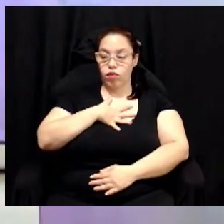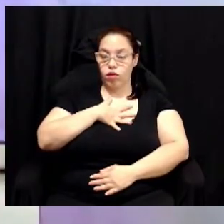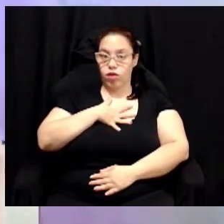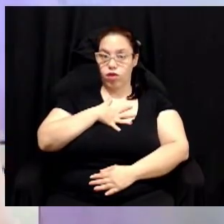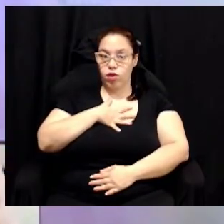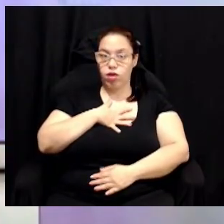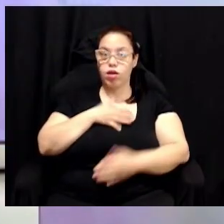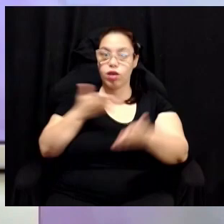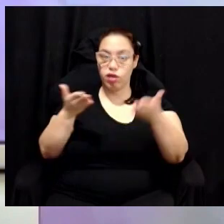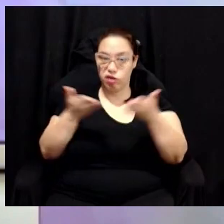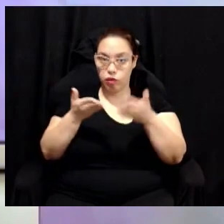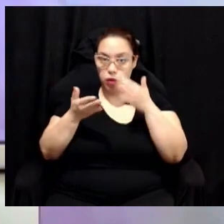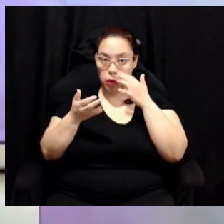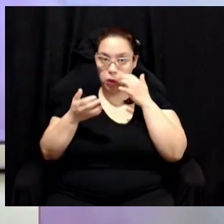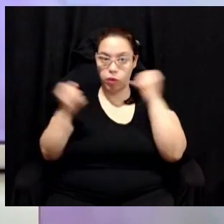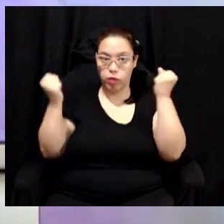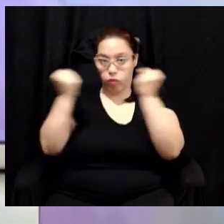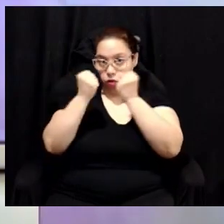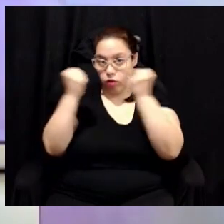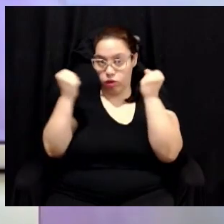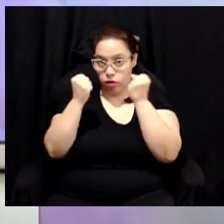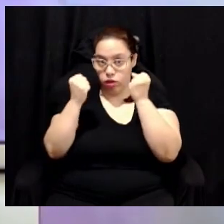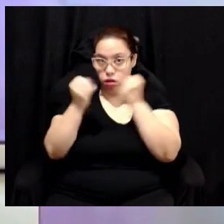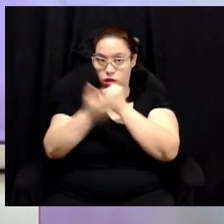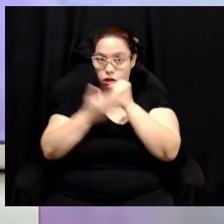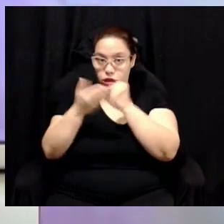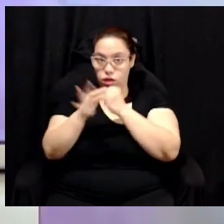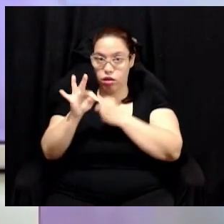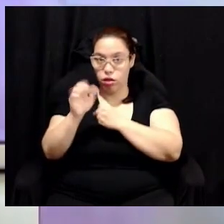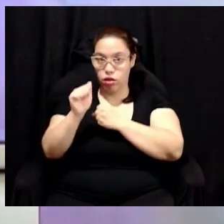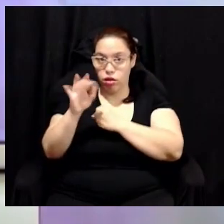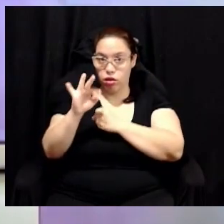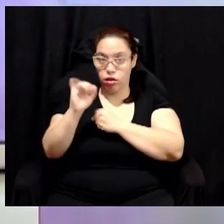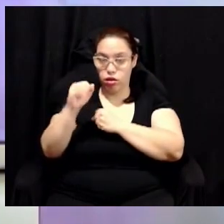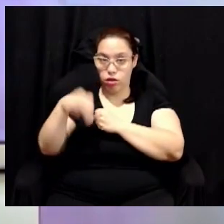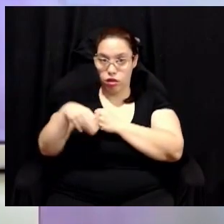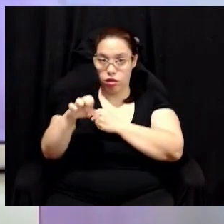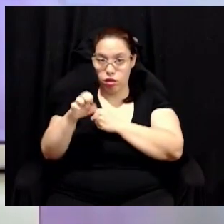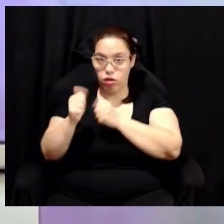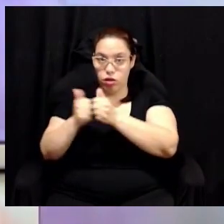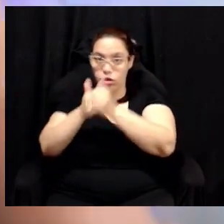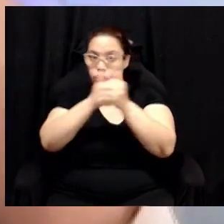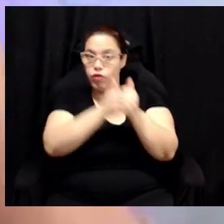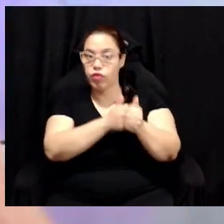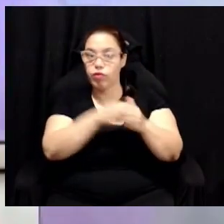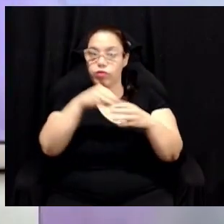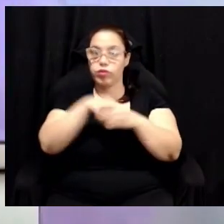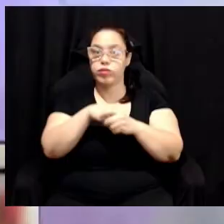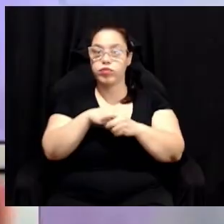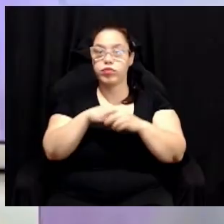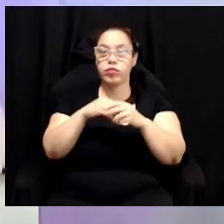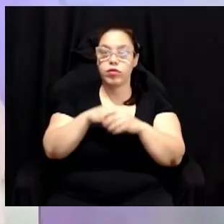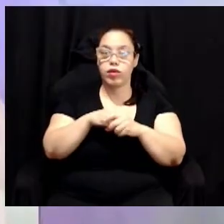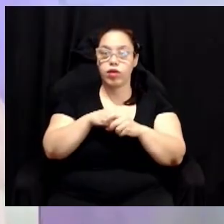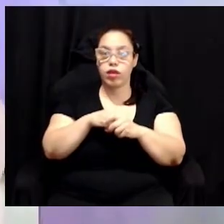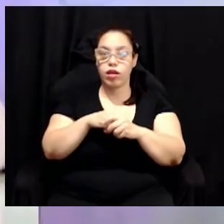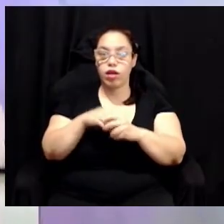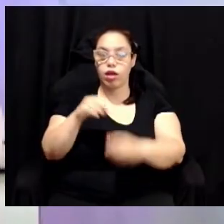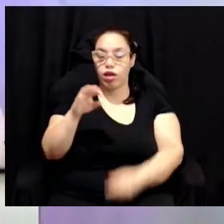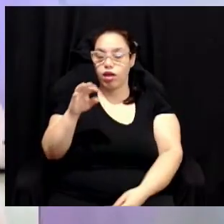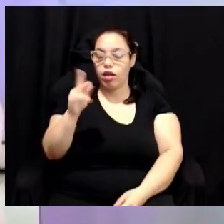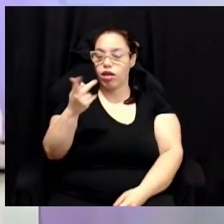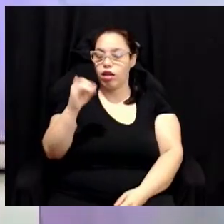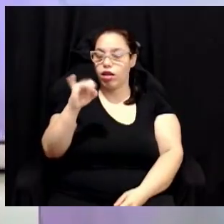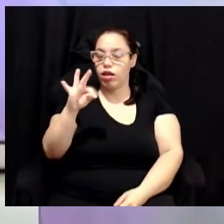falar agora sobre atividade física é com base no que a doutora Tatiane Boing traz dentro do meu acompanhamento. A atividade HIIT, que